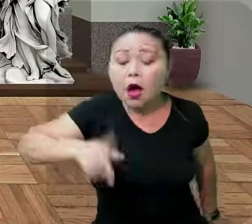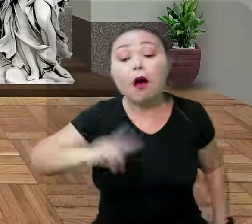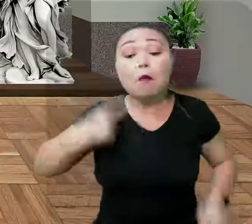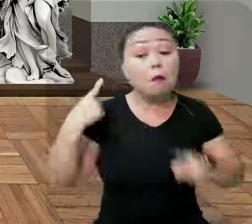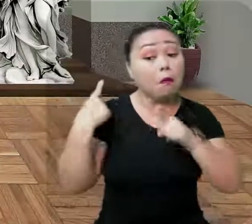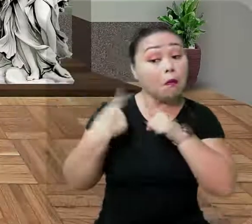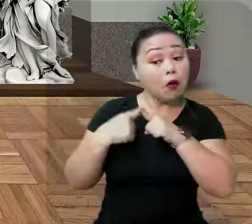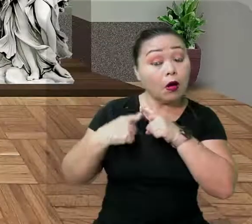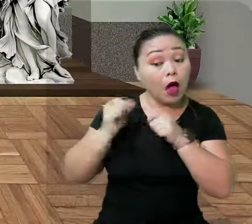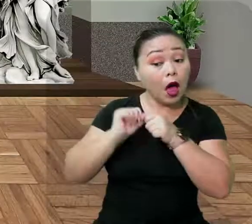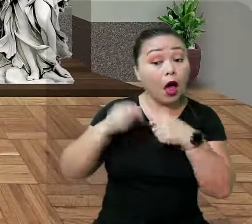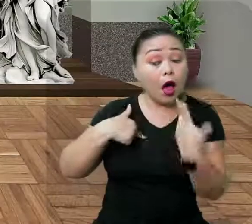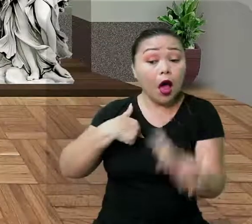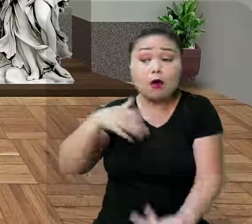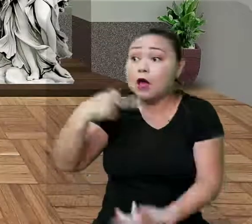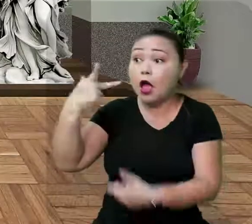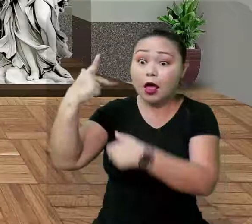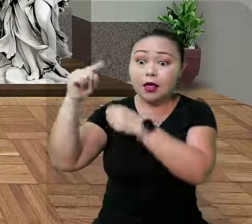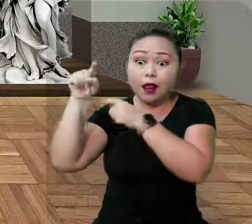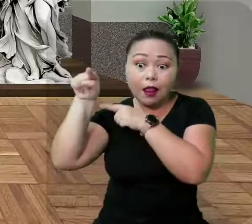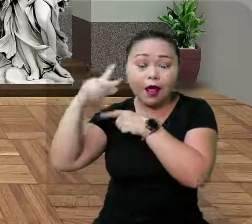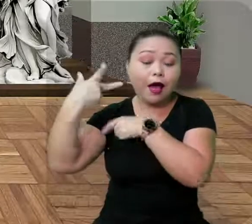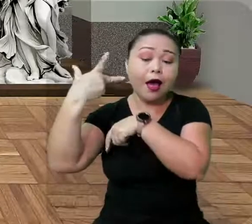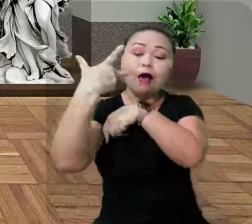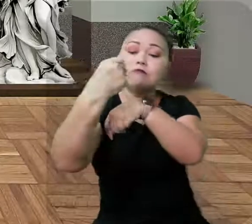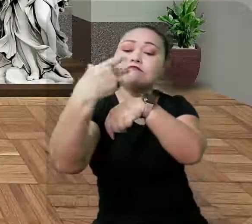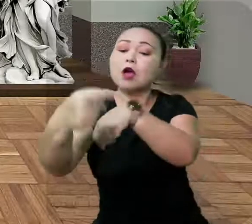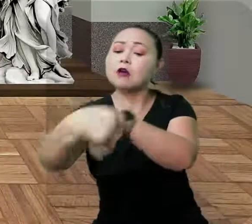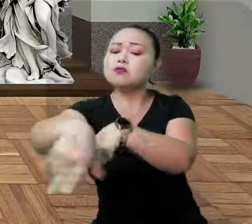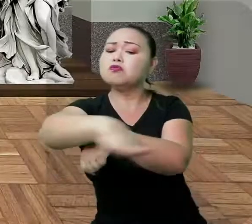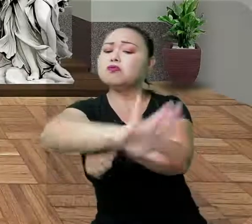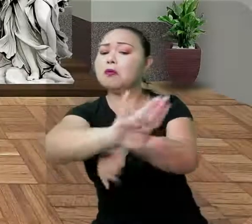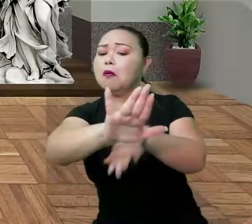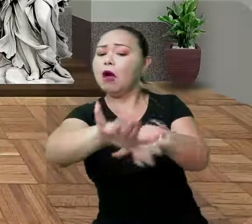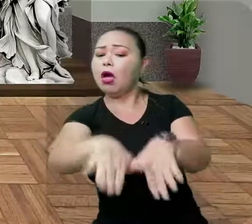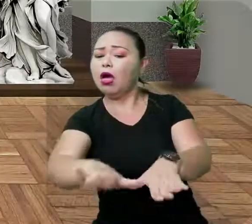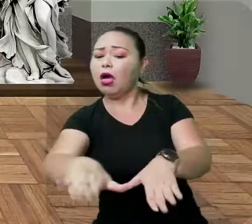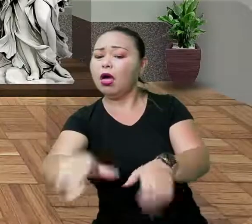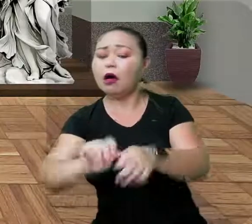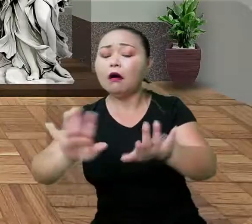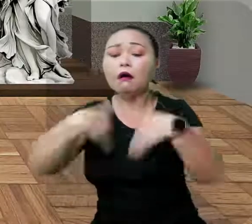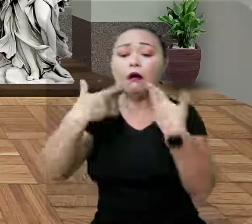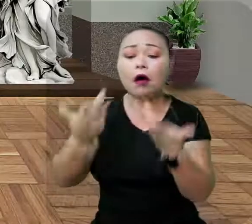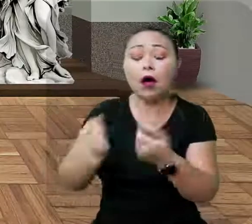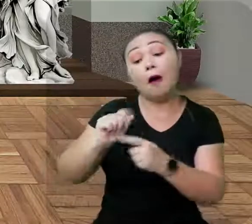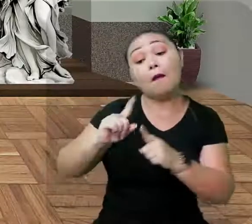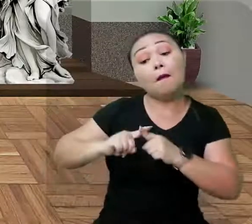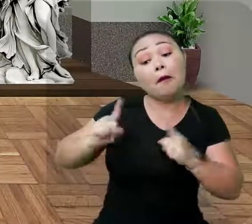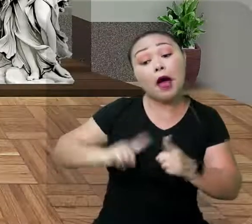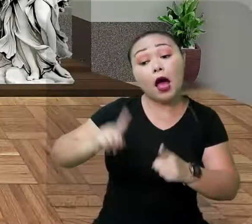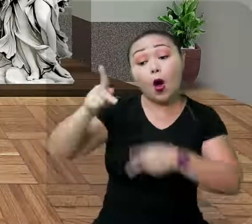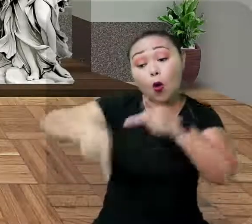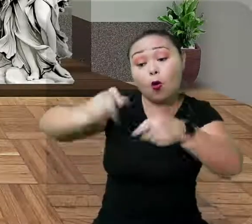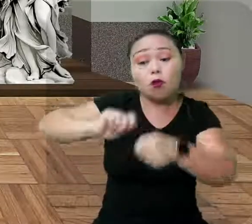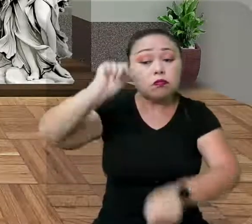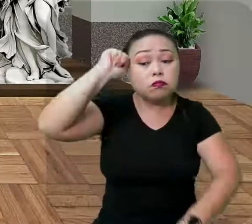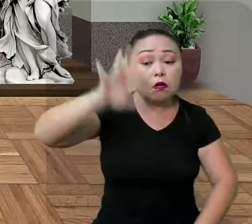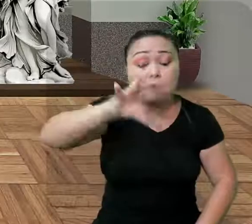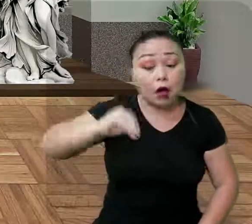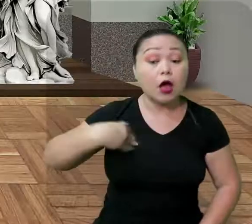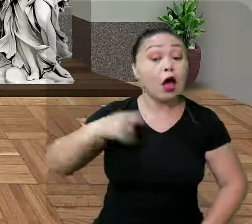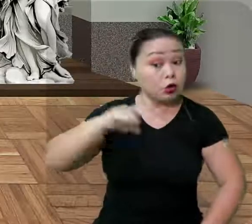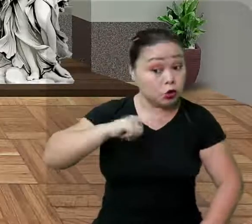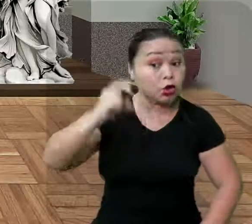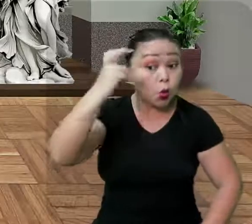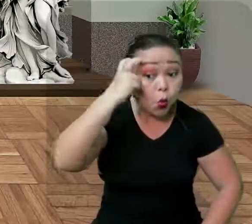ok lá ele se acha mas o povo africano tinha sua futuro assim o modelo